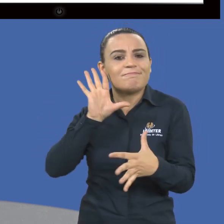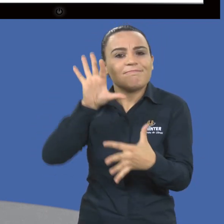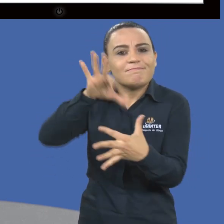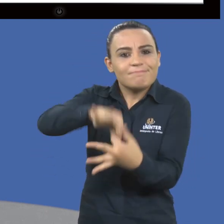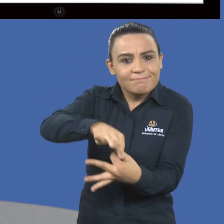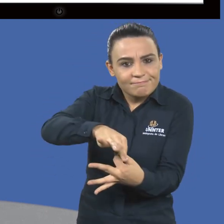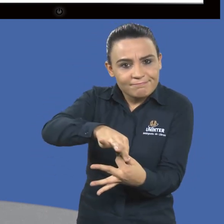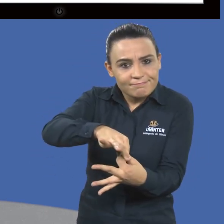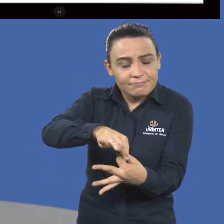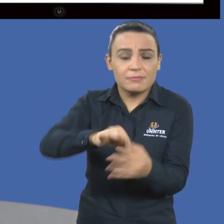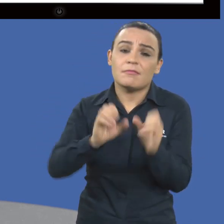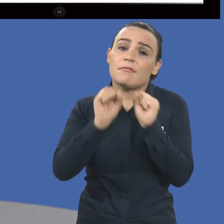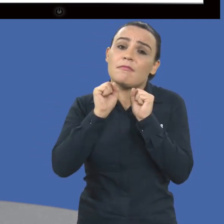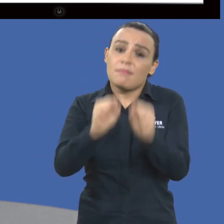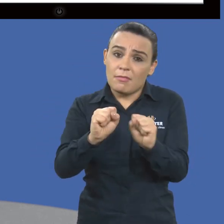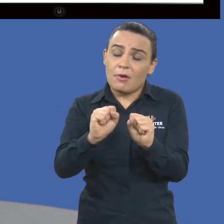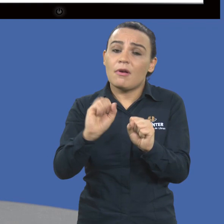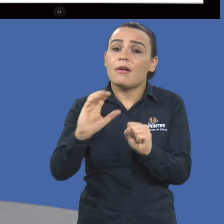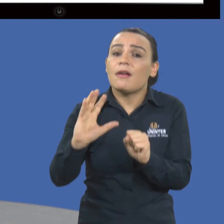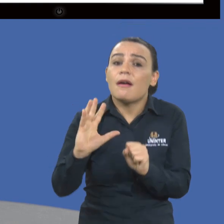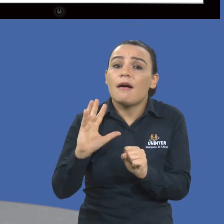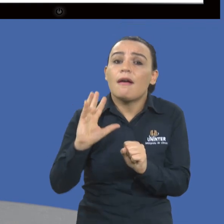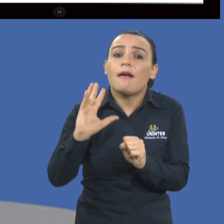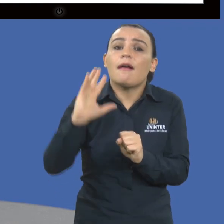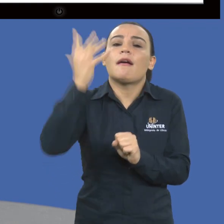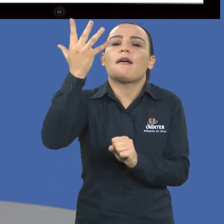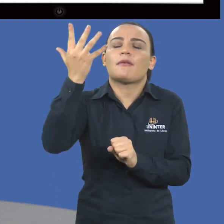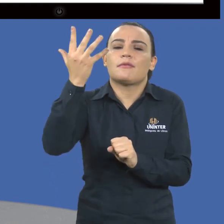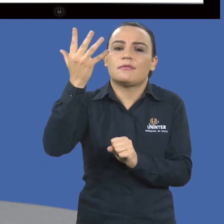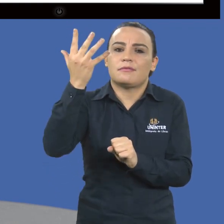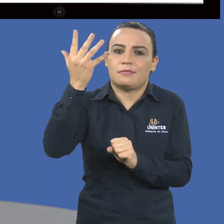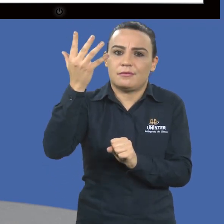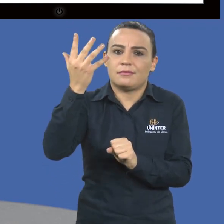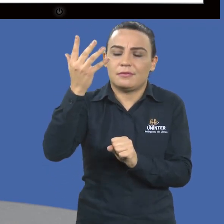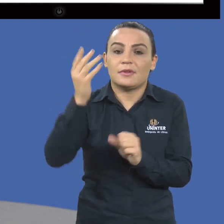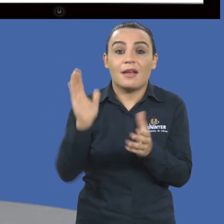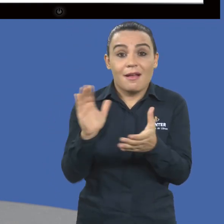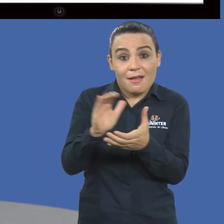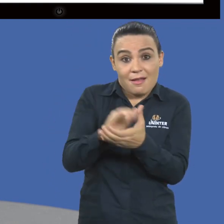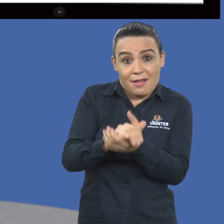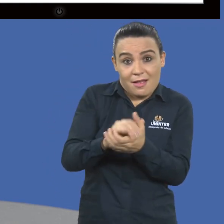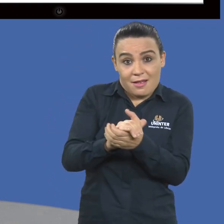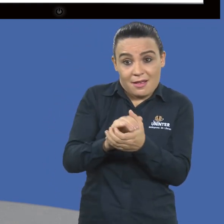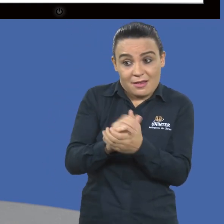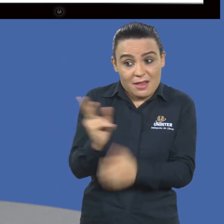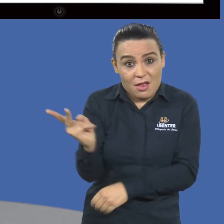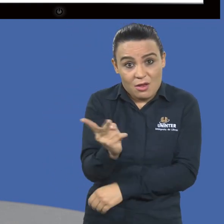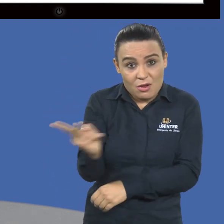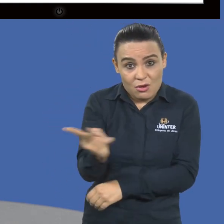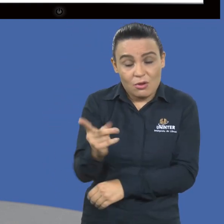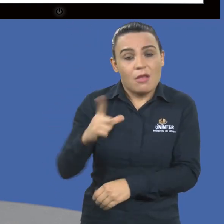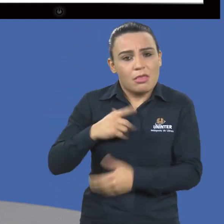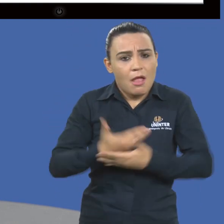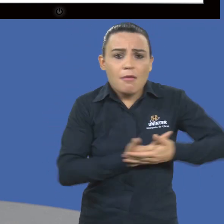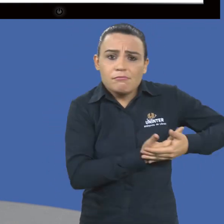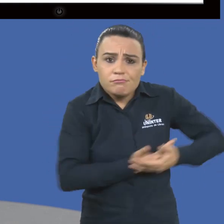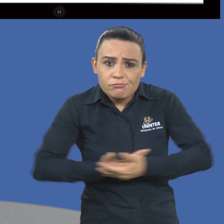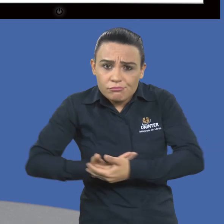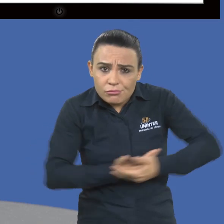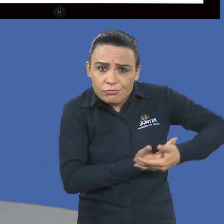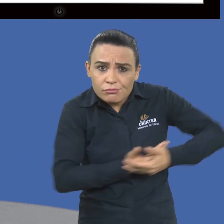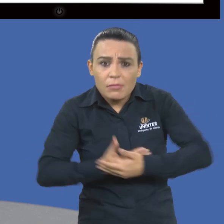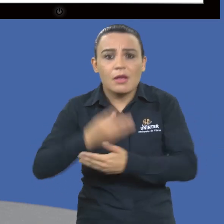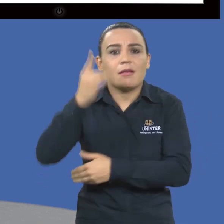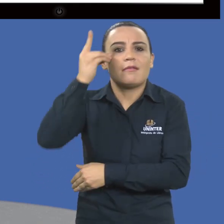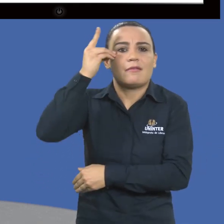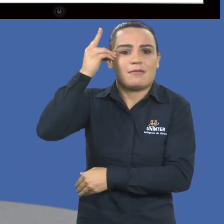humanos associados com a ocorrência, ou seja, é o casal que teve o nenenzinho